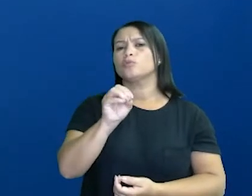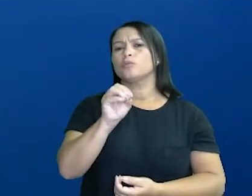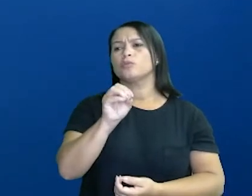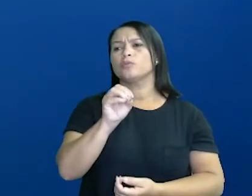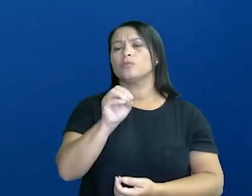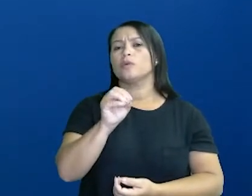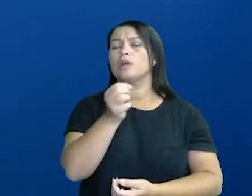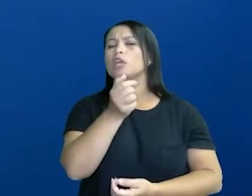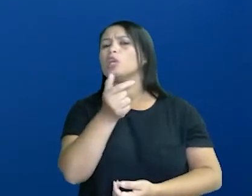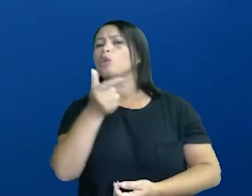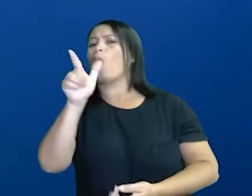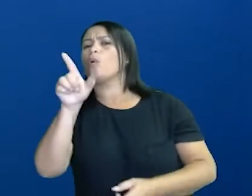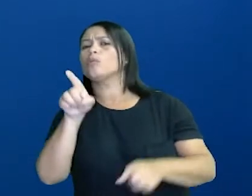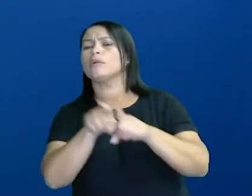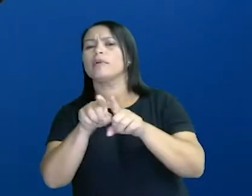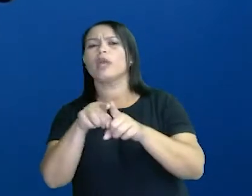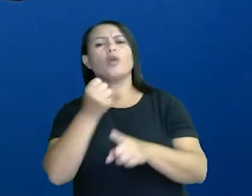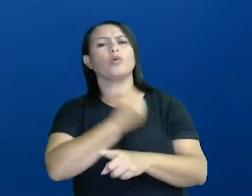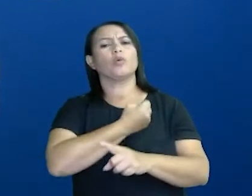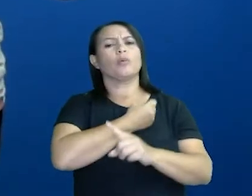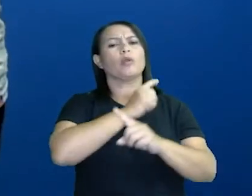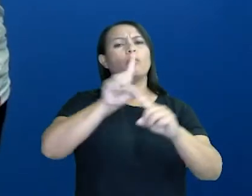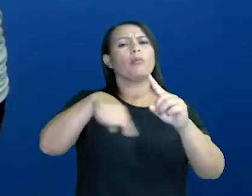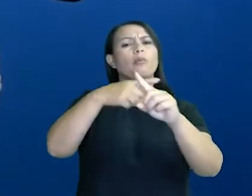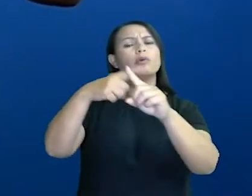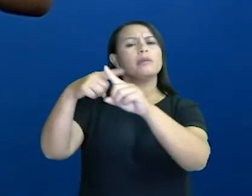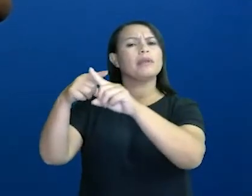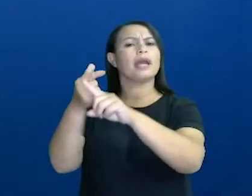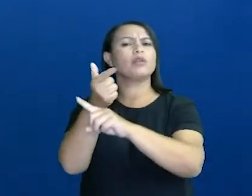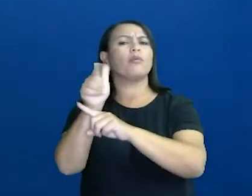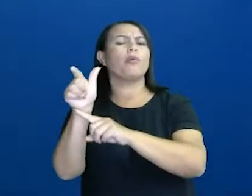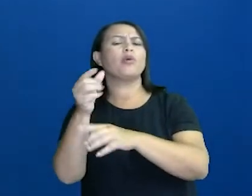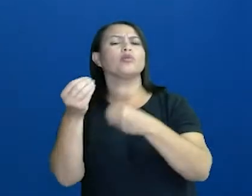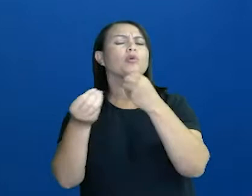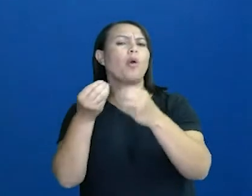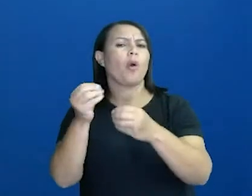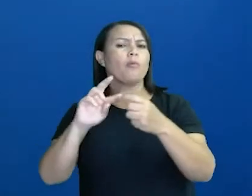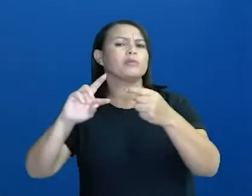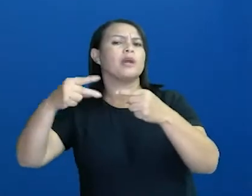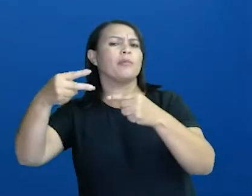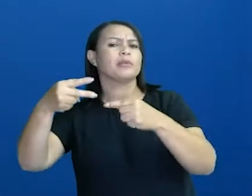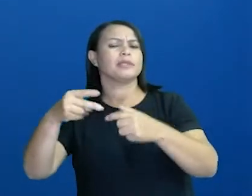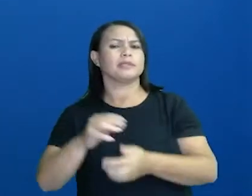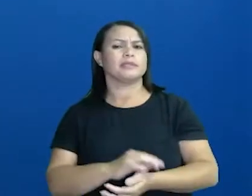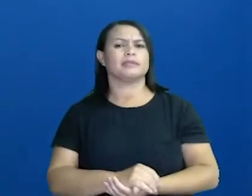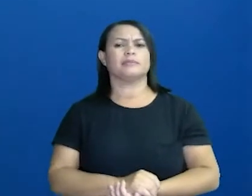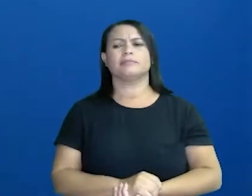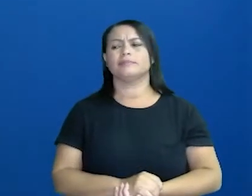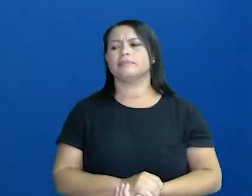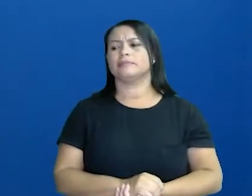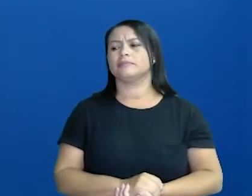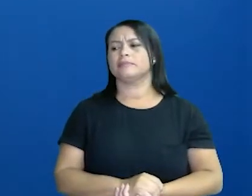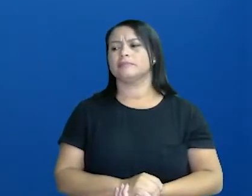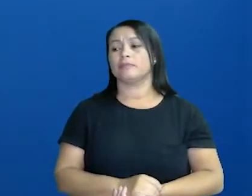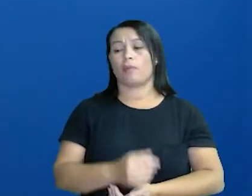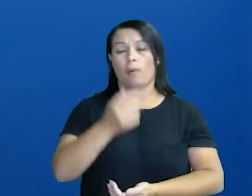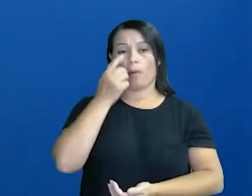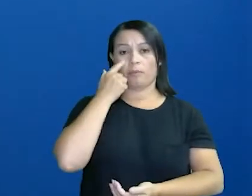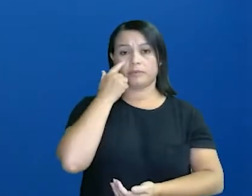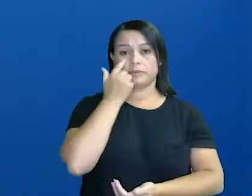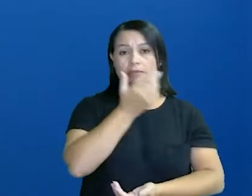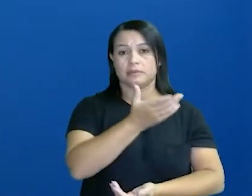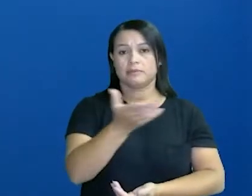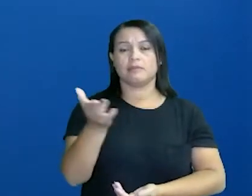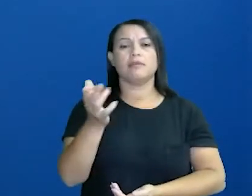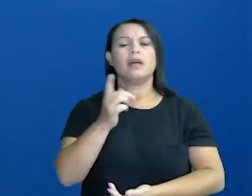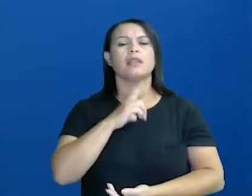produto e outro um número X outro que é que a gente faz com essa potência e olha